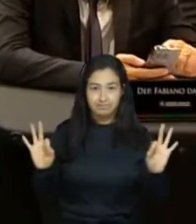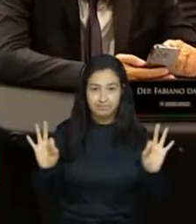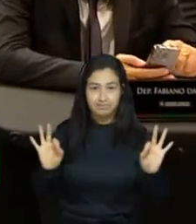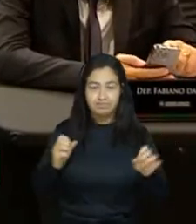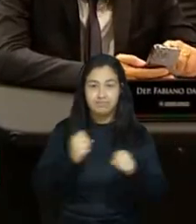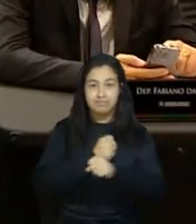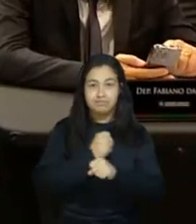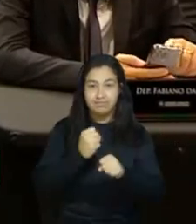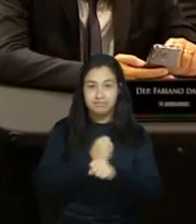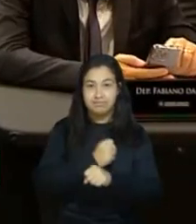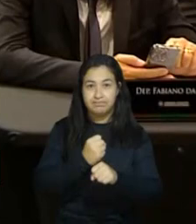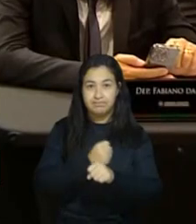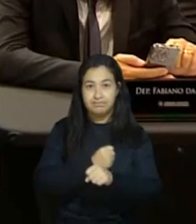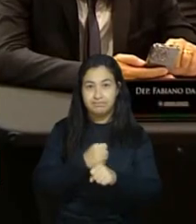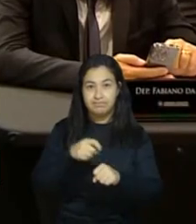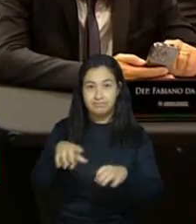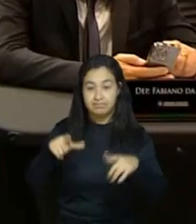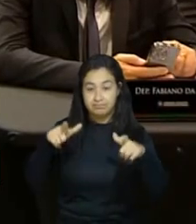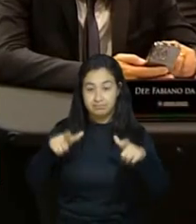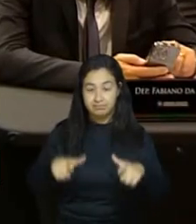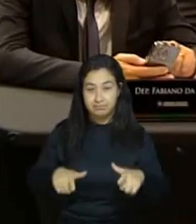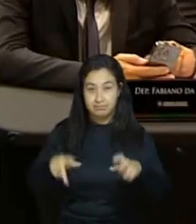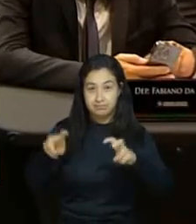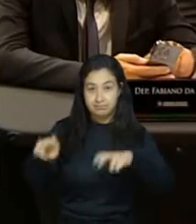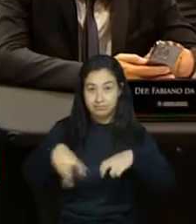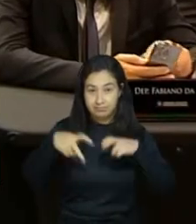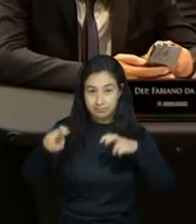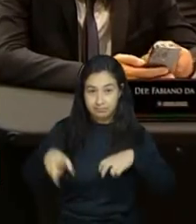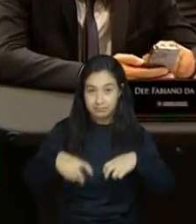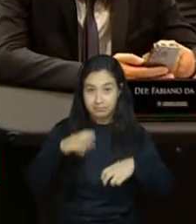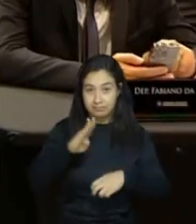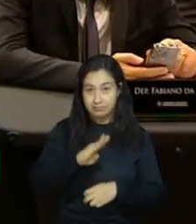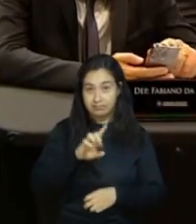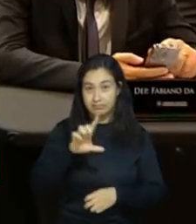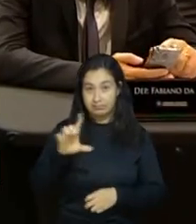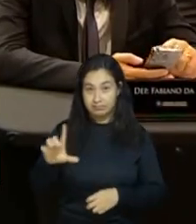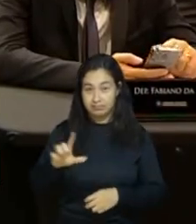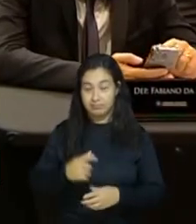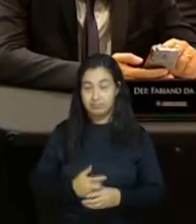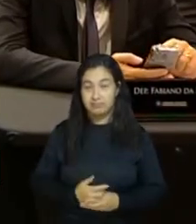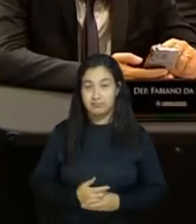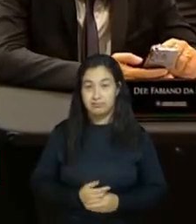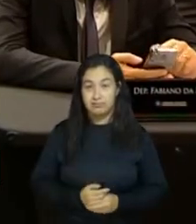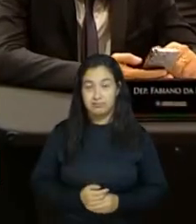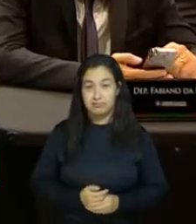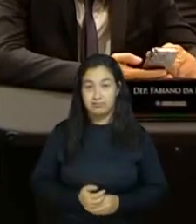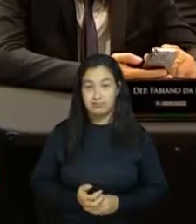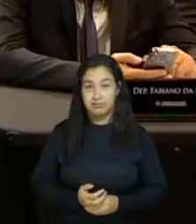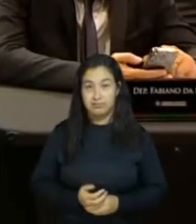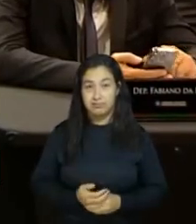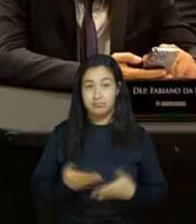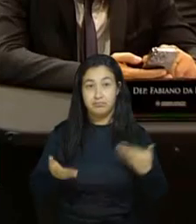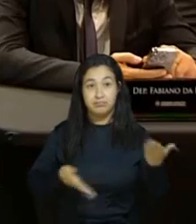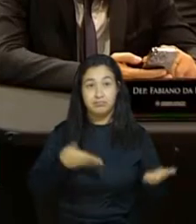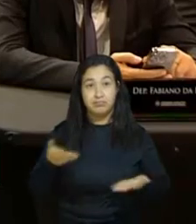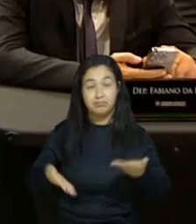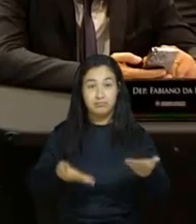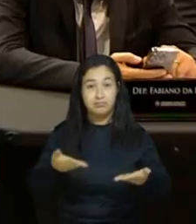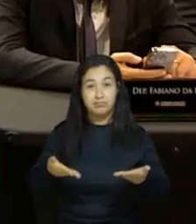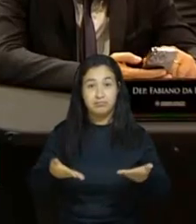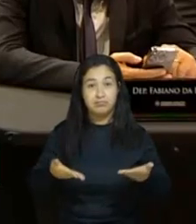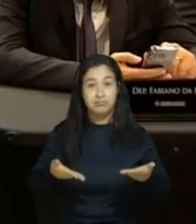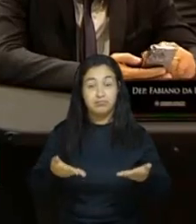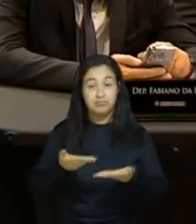numa comunidade rural de Blumenau, a Vila Itoupava, e que atende um anseio de